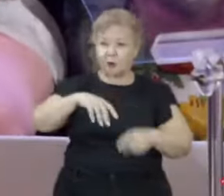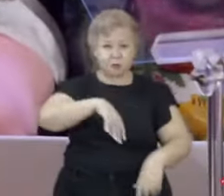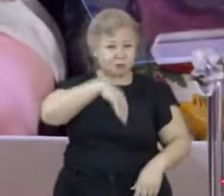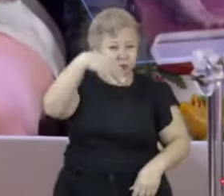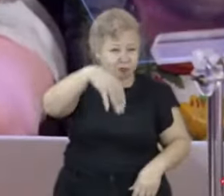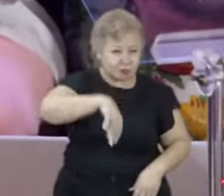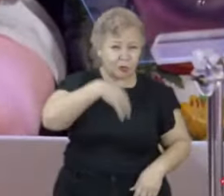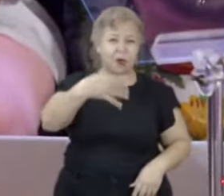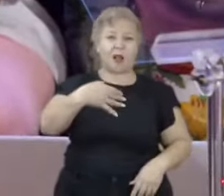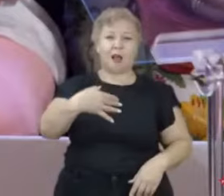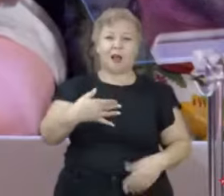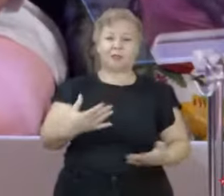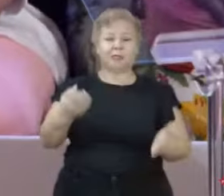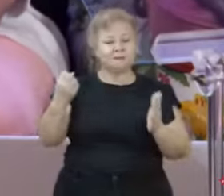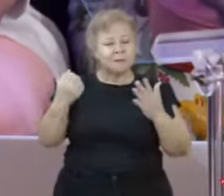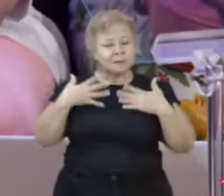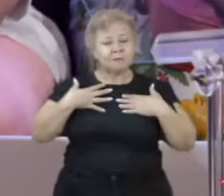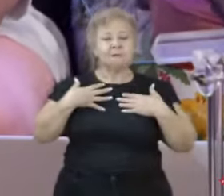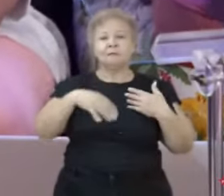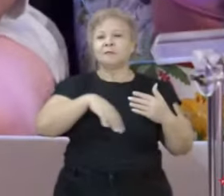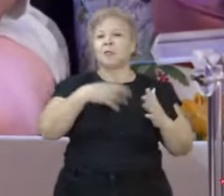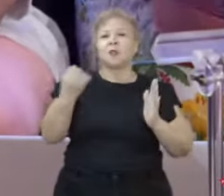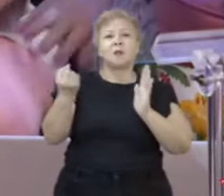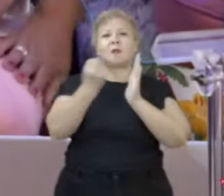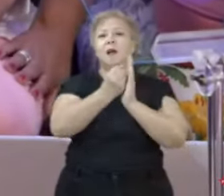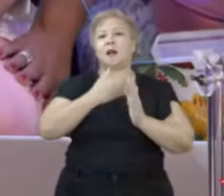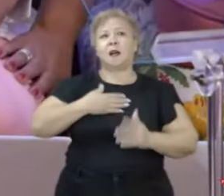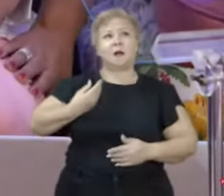que marcaram a minha vida e marcaram a minha